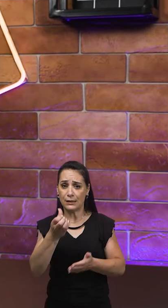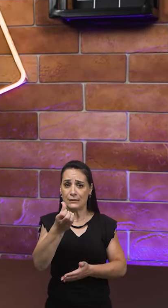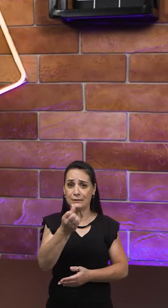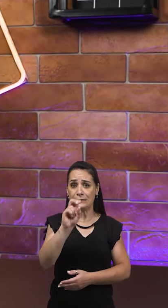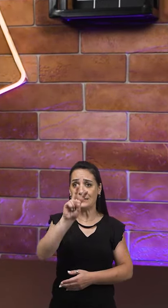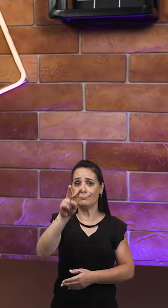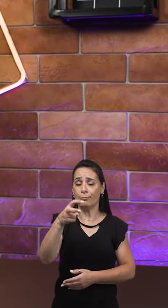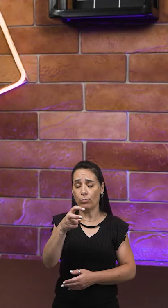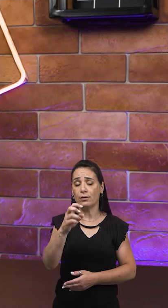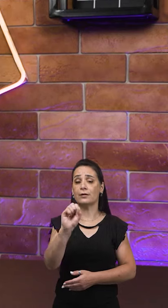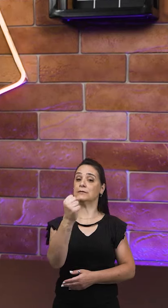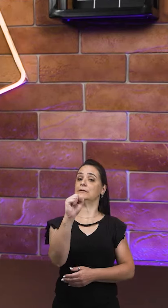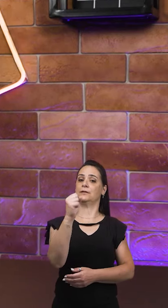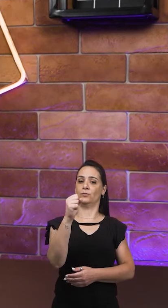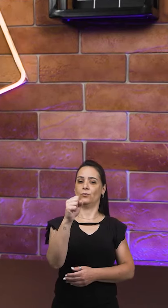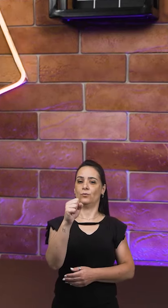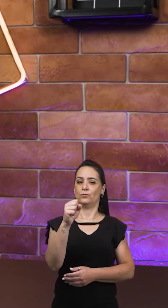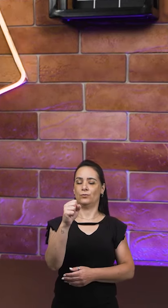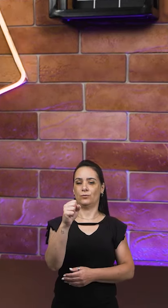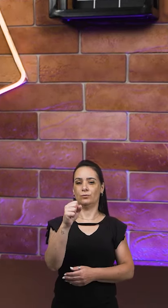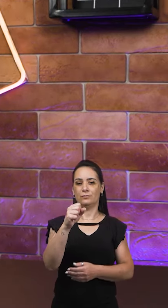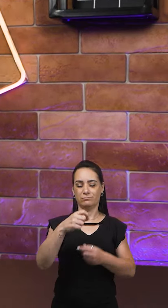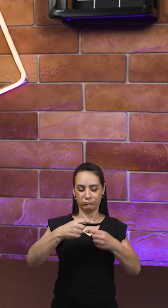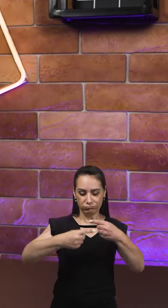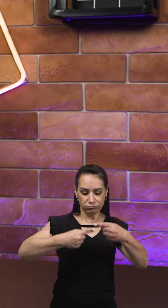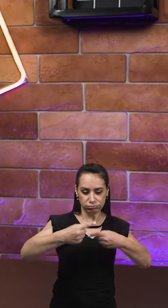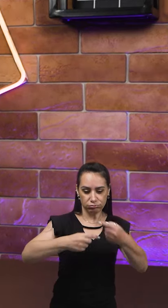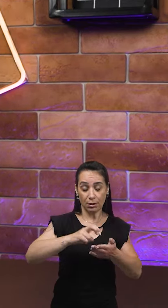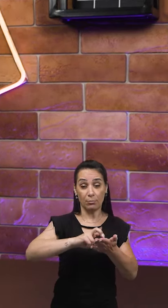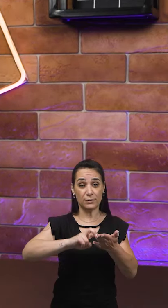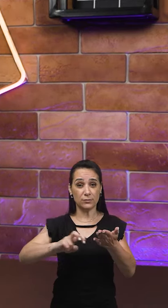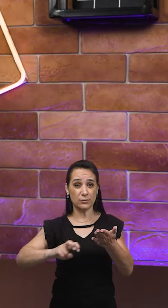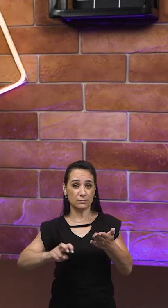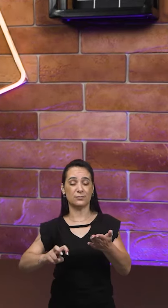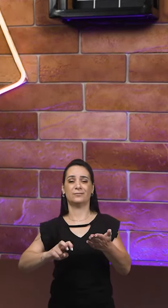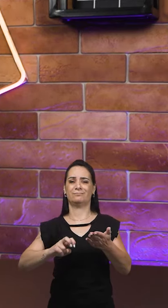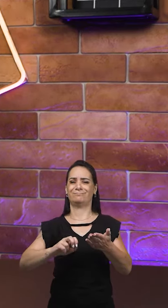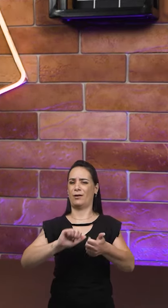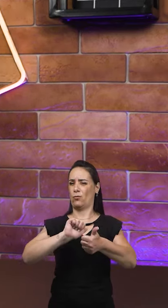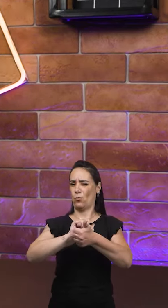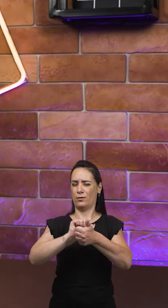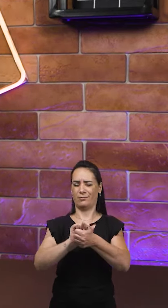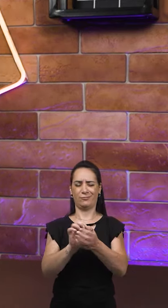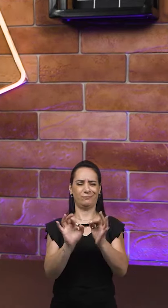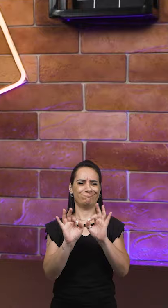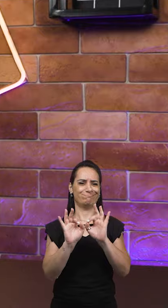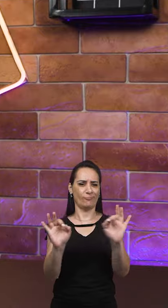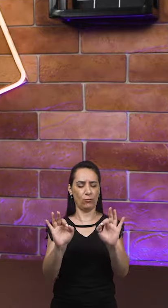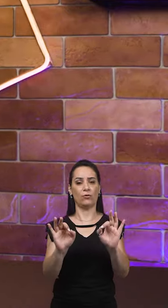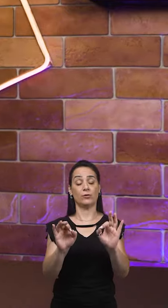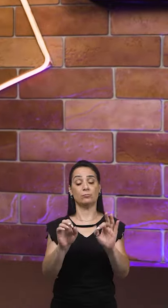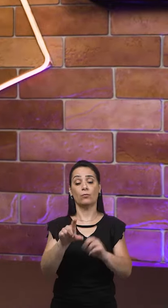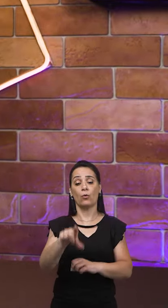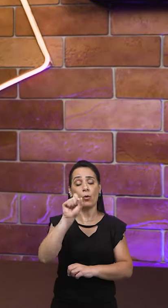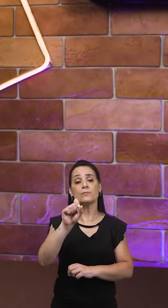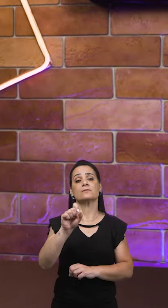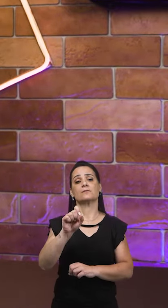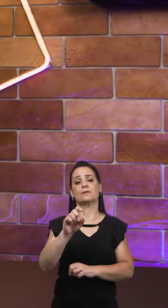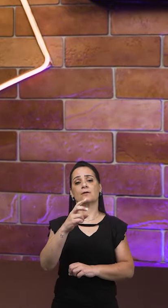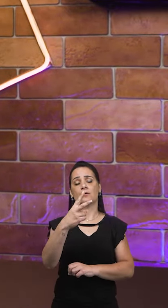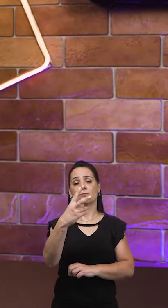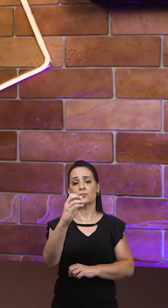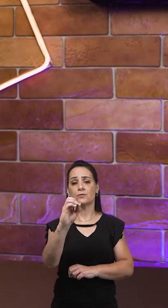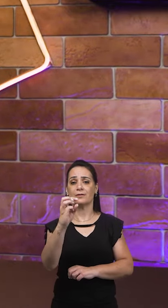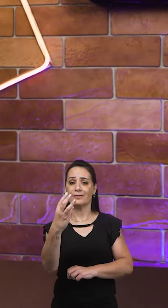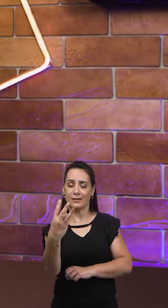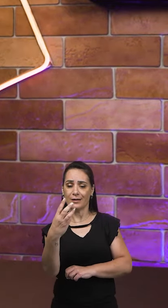até 6 polegadas por segundo e é equipada com cabeçote de impressão de alto desempenho, que oferece opções